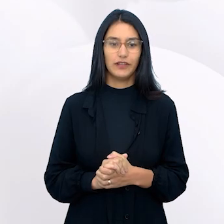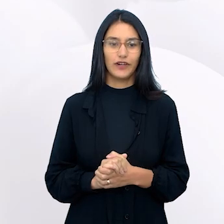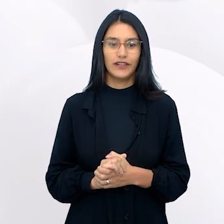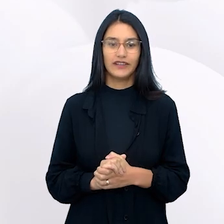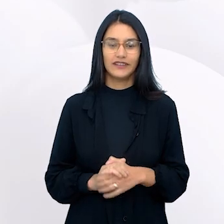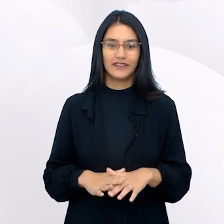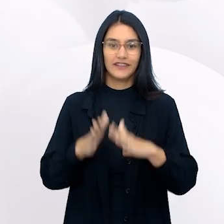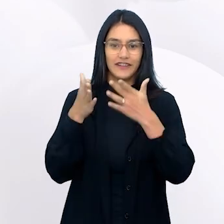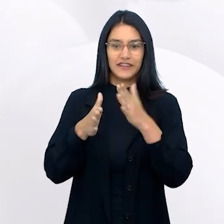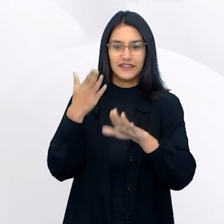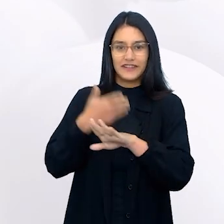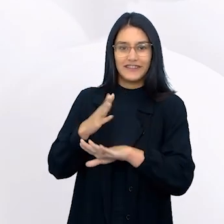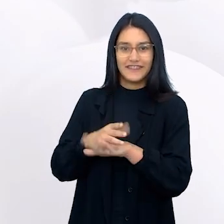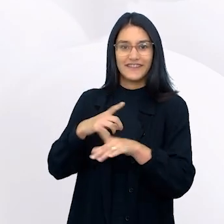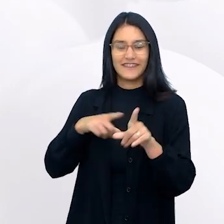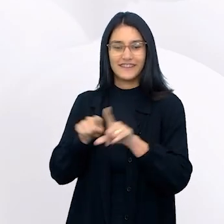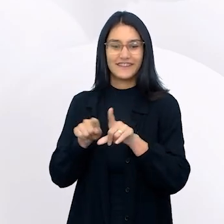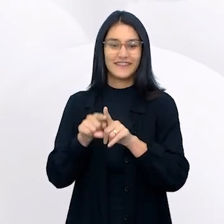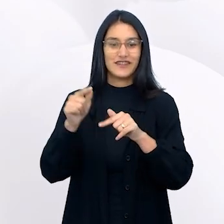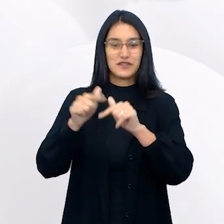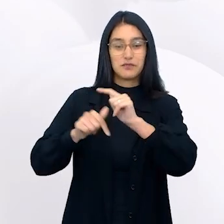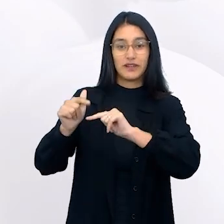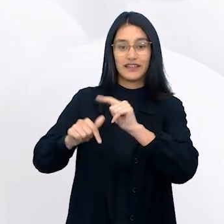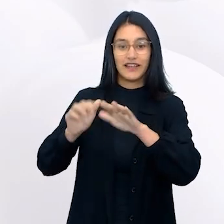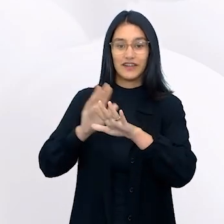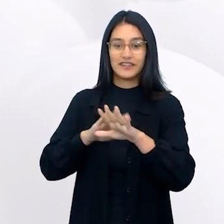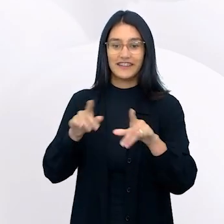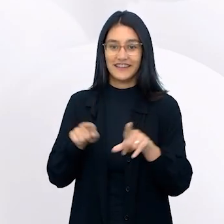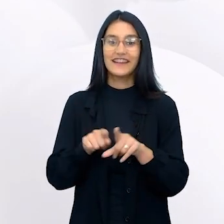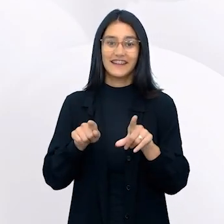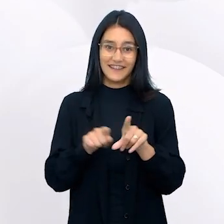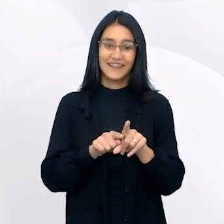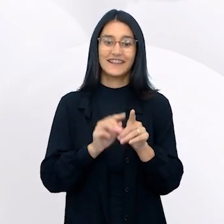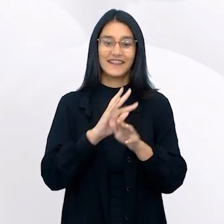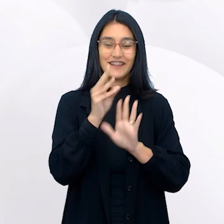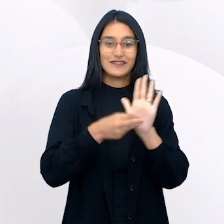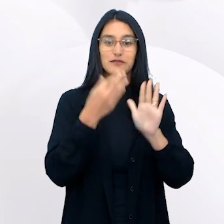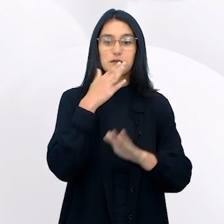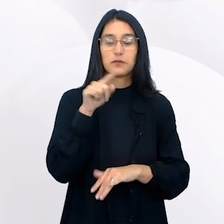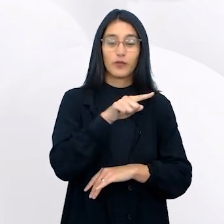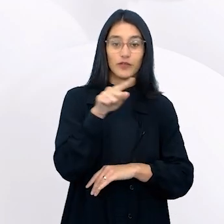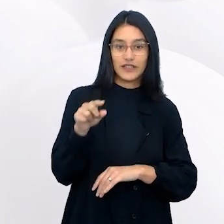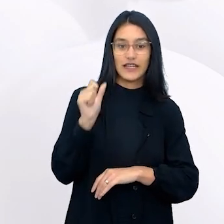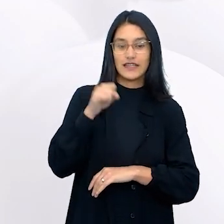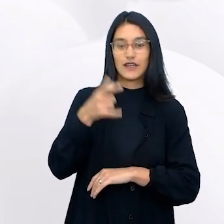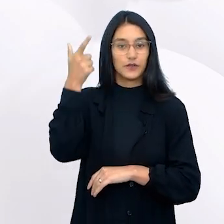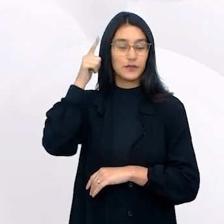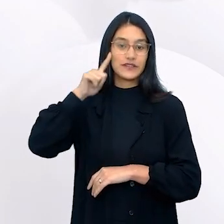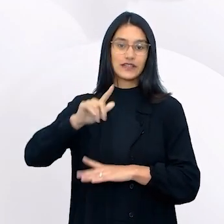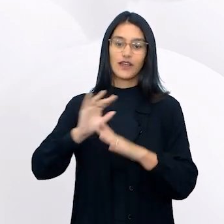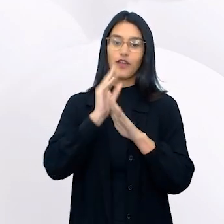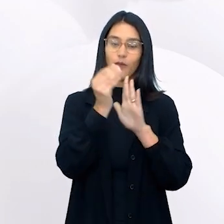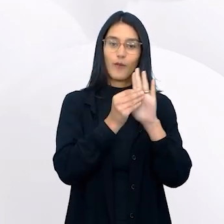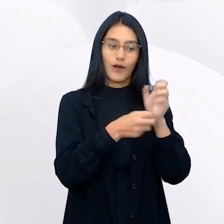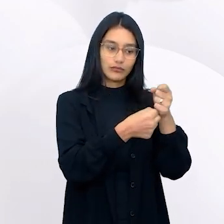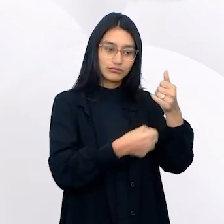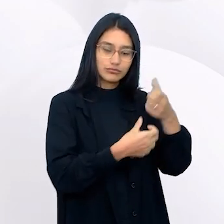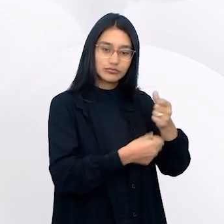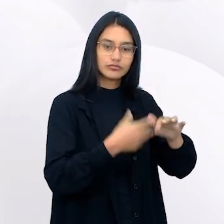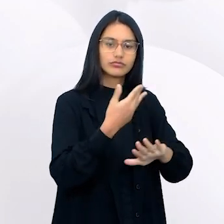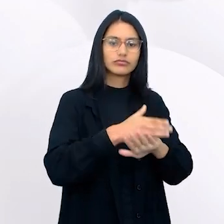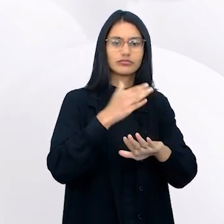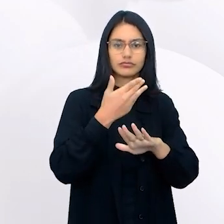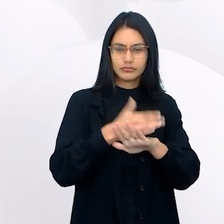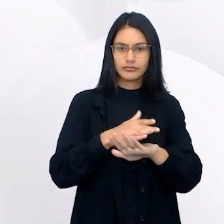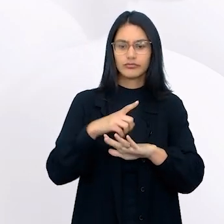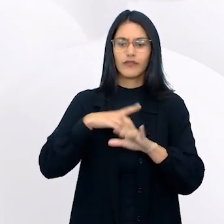E aí, esse exercício consta no material, eu vou fazer aqui para vocês, vou pedir para vocês, se vocês conseguirem aí colocar no chat, é um exercício